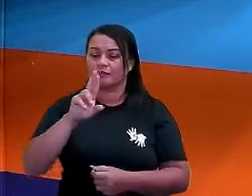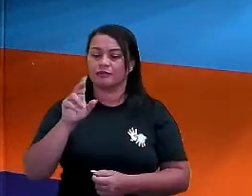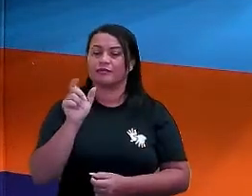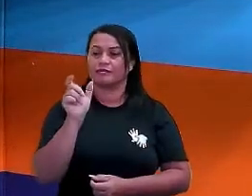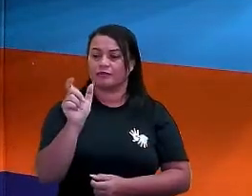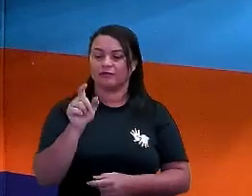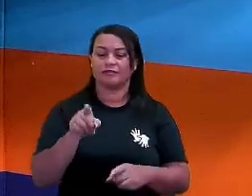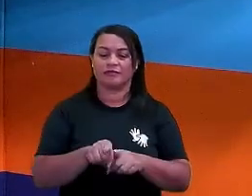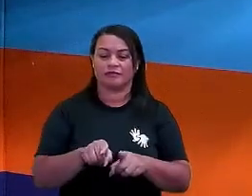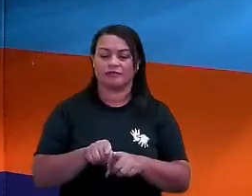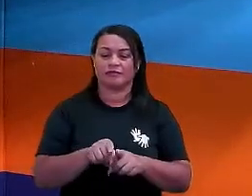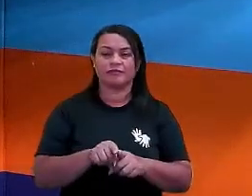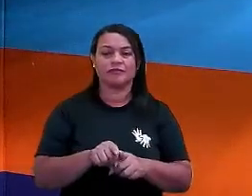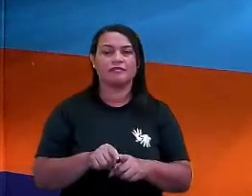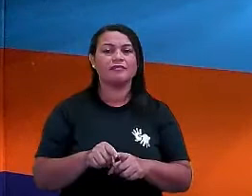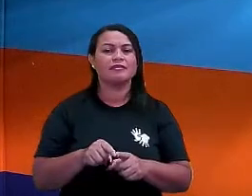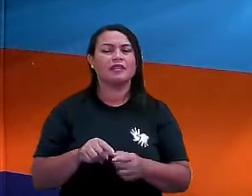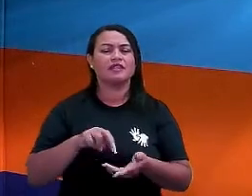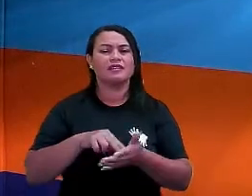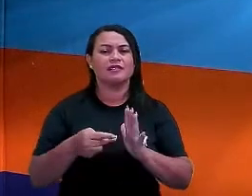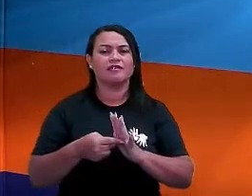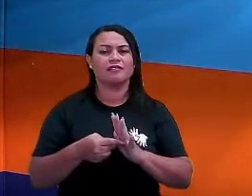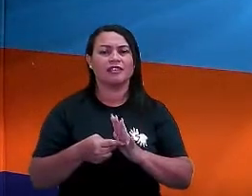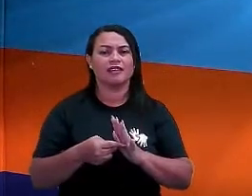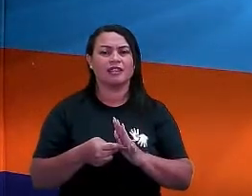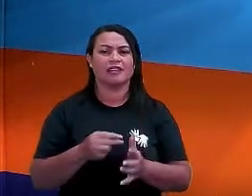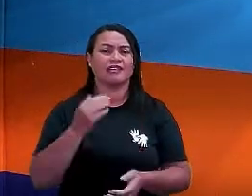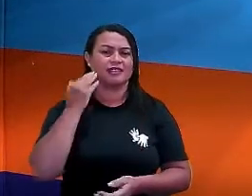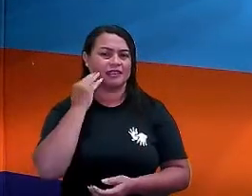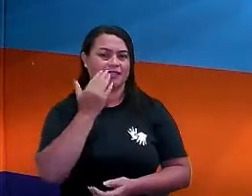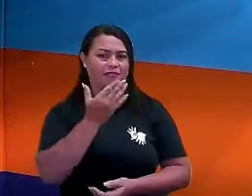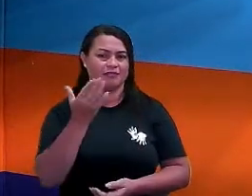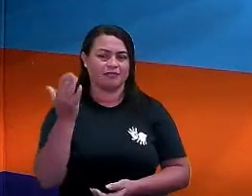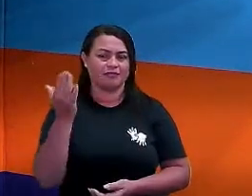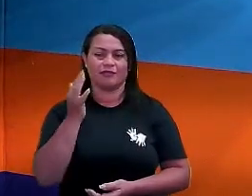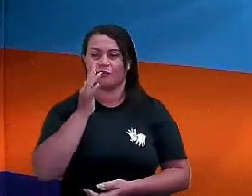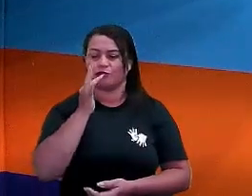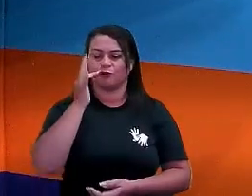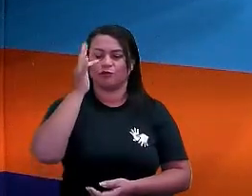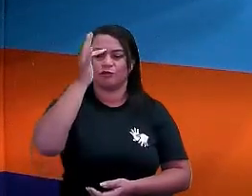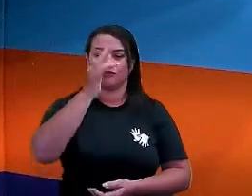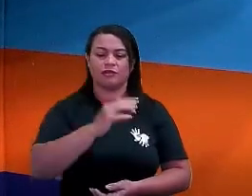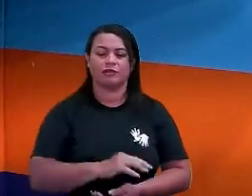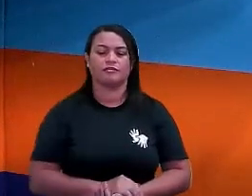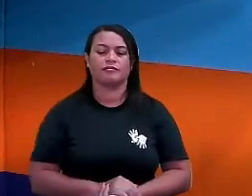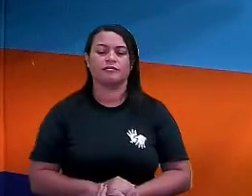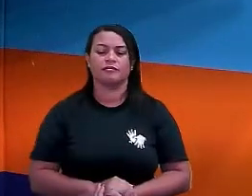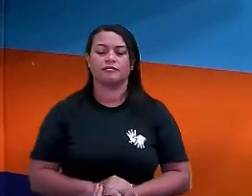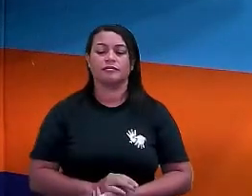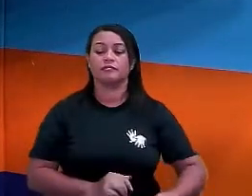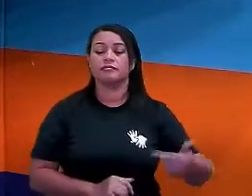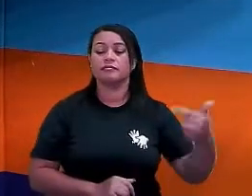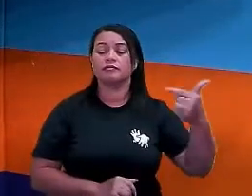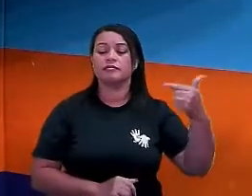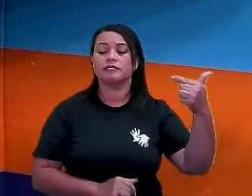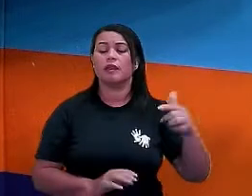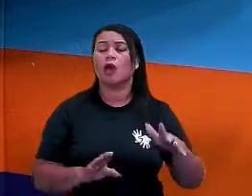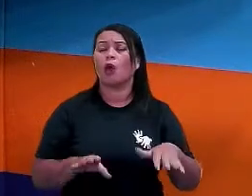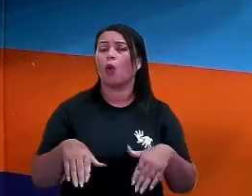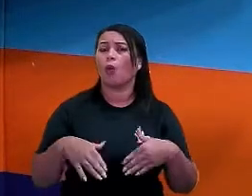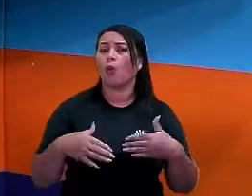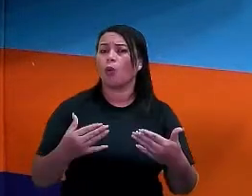present continuous, dando ideia de future, ideia de futuro. Segunda questão. Qual a